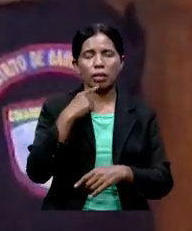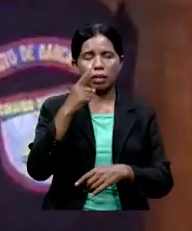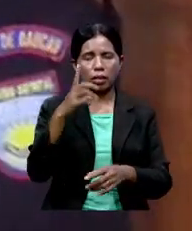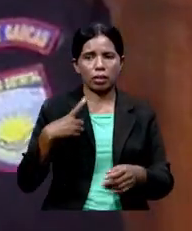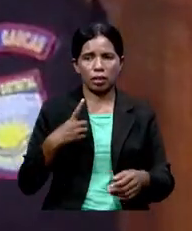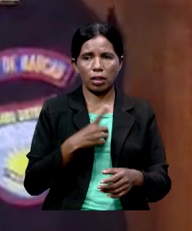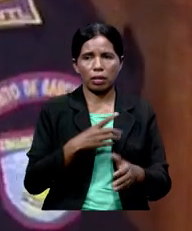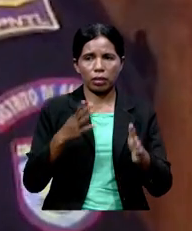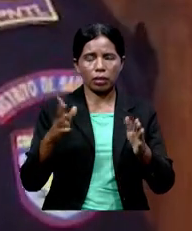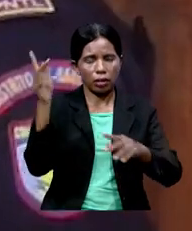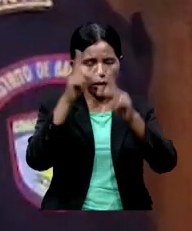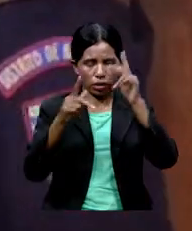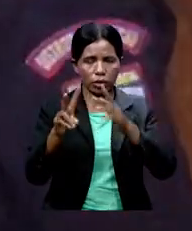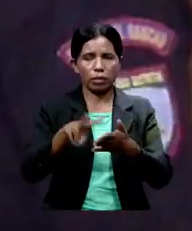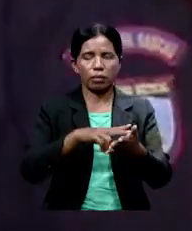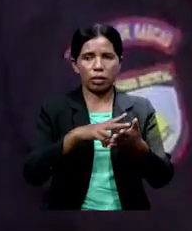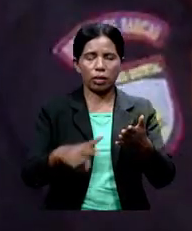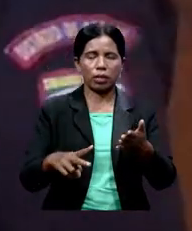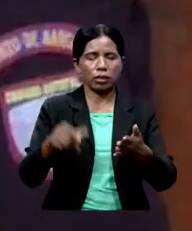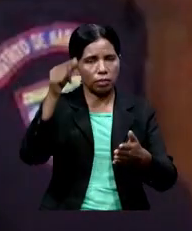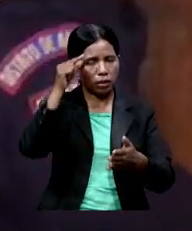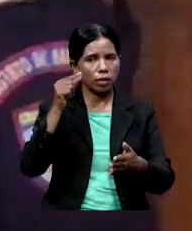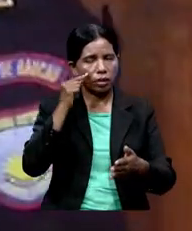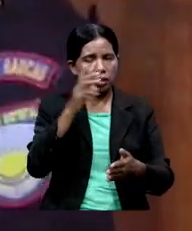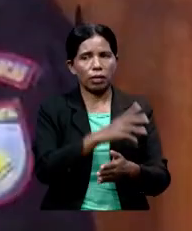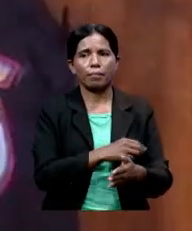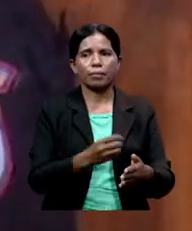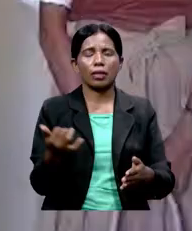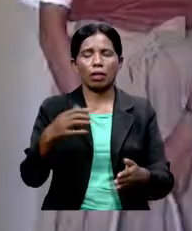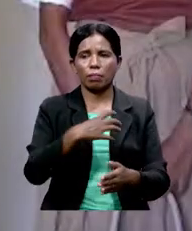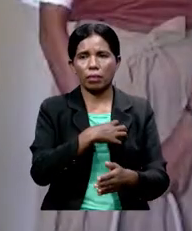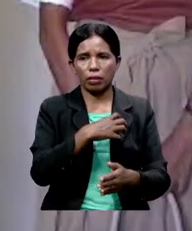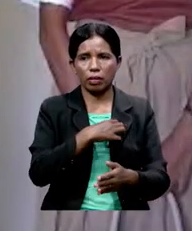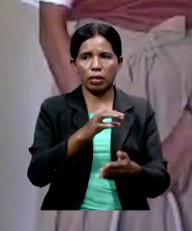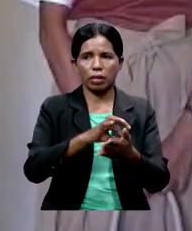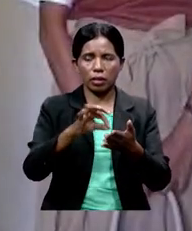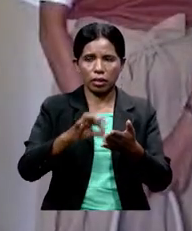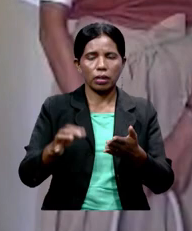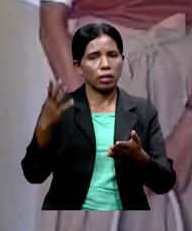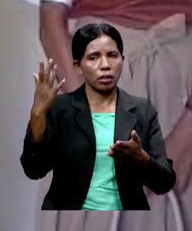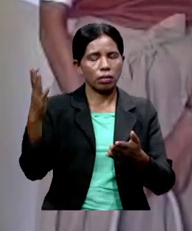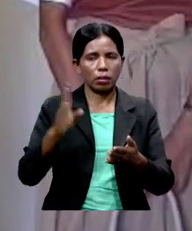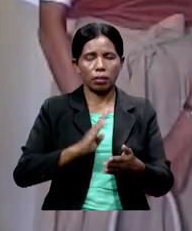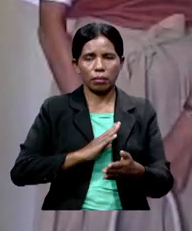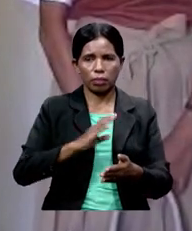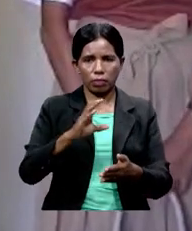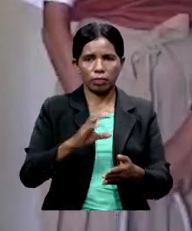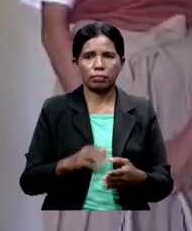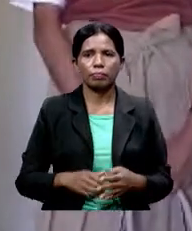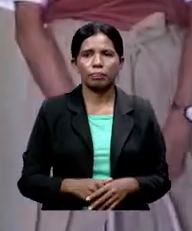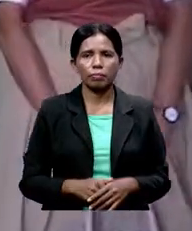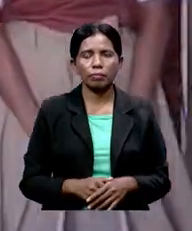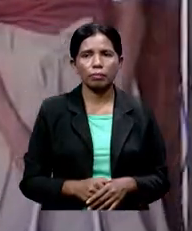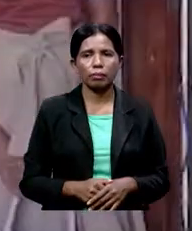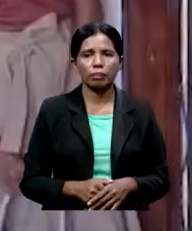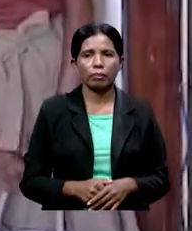deputado Cira, caso violência baseia ba gênero, ne durante ne penitele resiste iha Baucau.